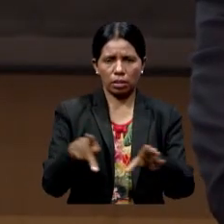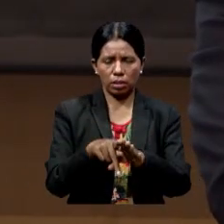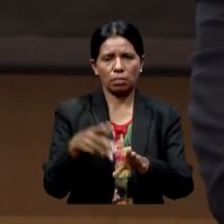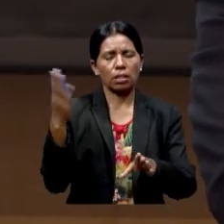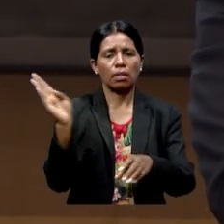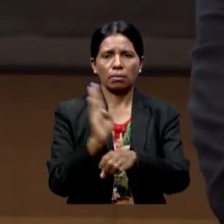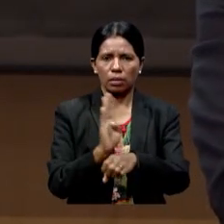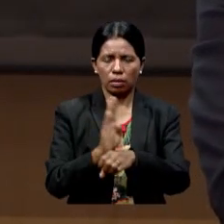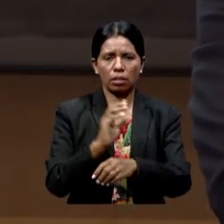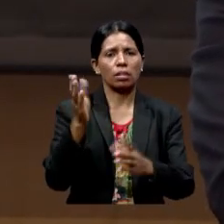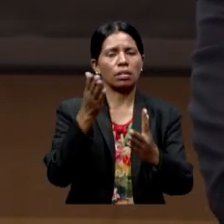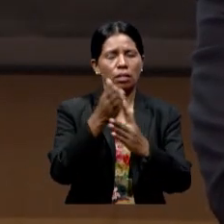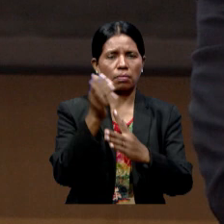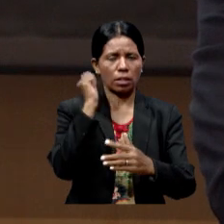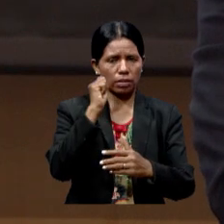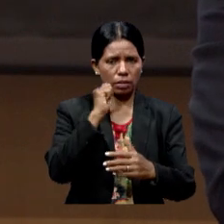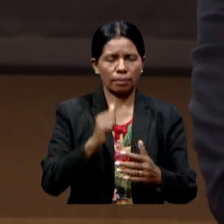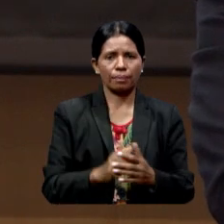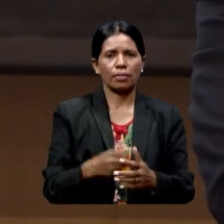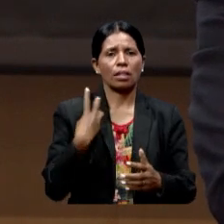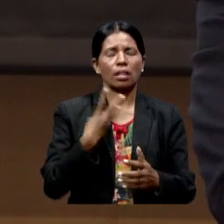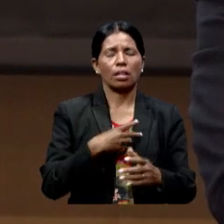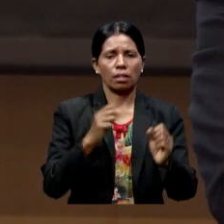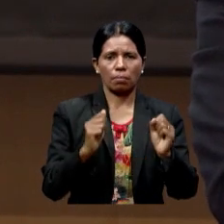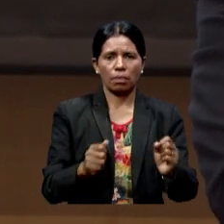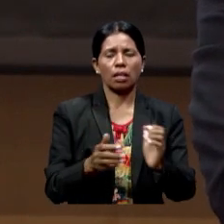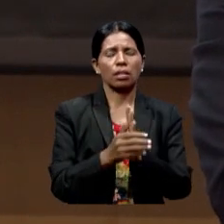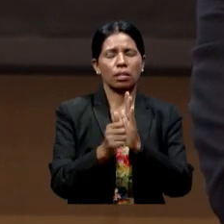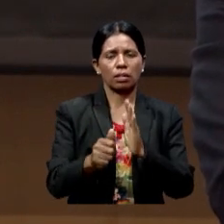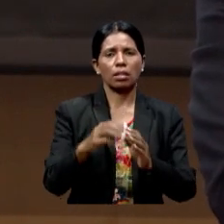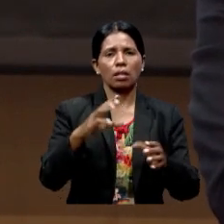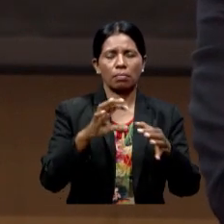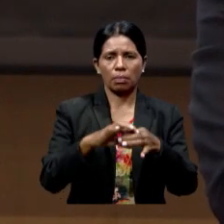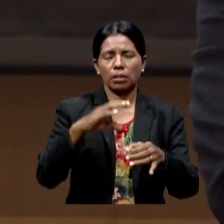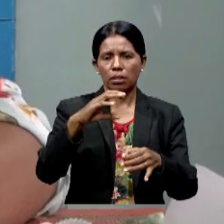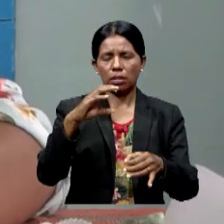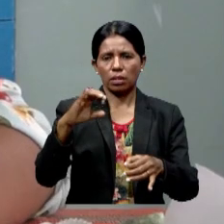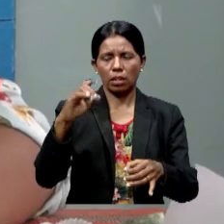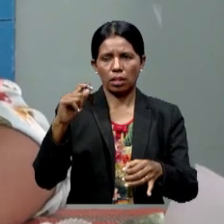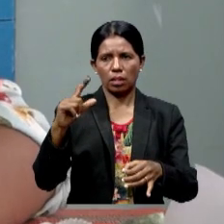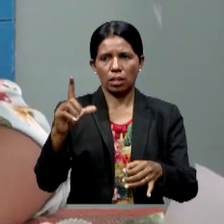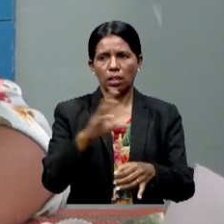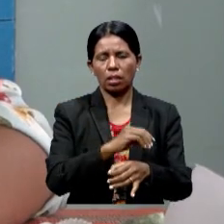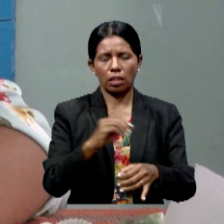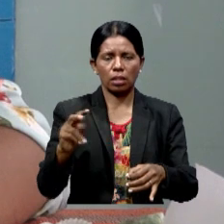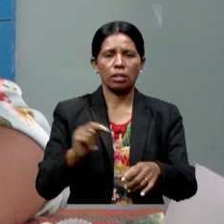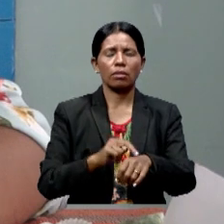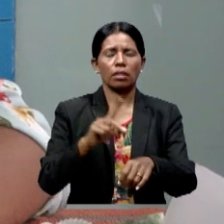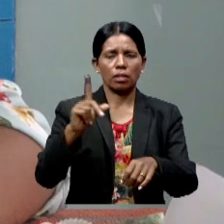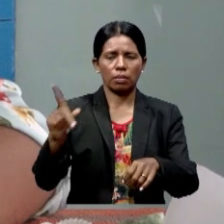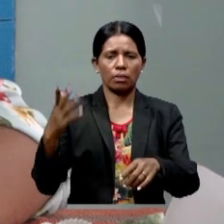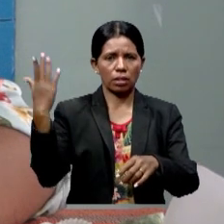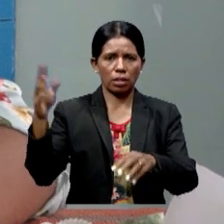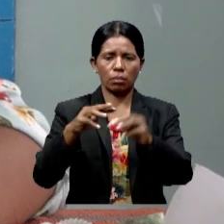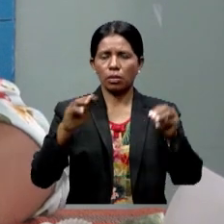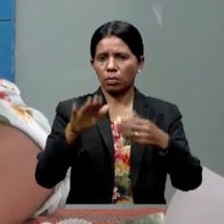negócio vai à ASEAN no WTO e dane para atu capacita membro CCITL ser hutkedas tanto em nível nacional, tanto em nível município,